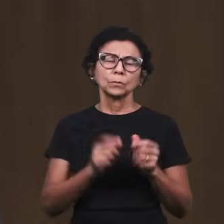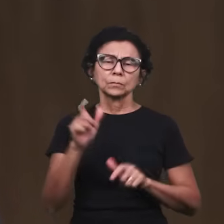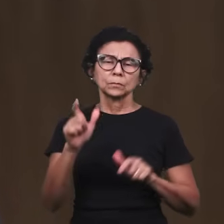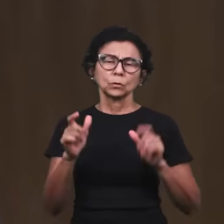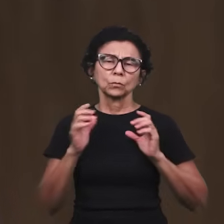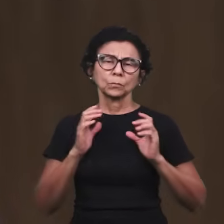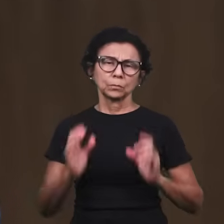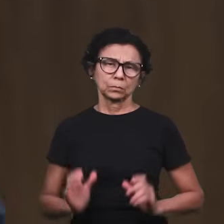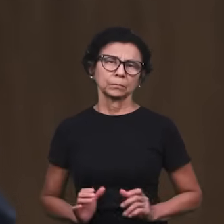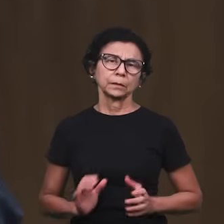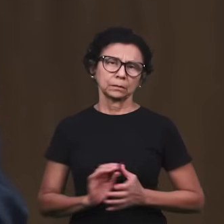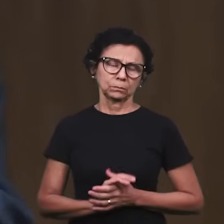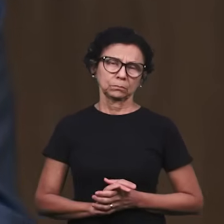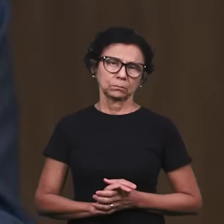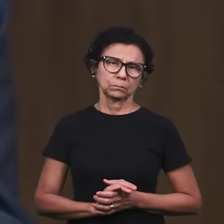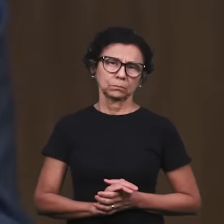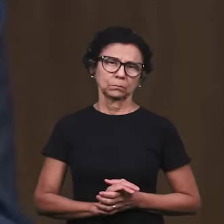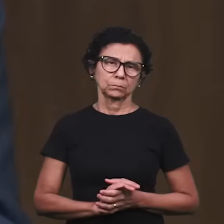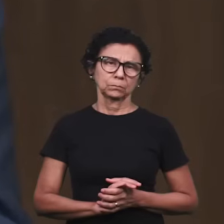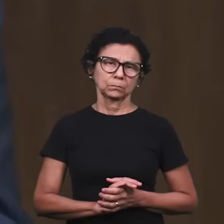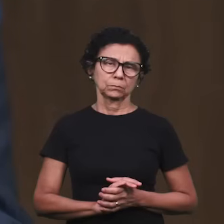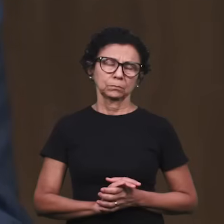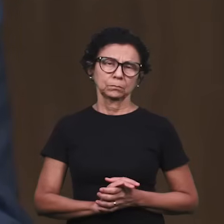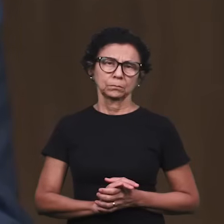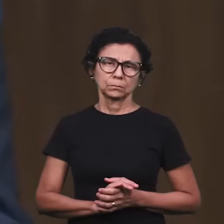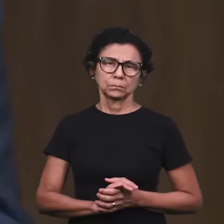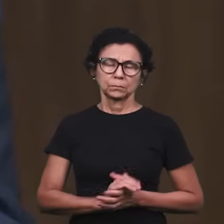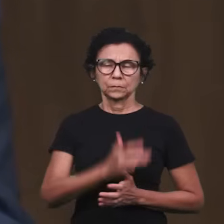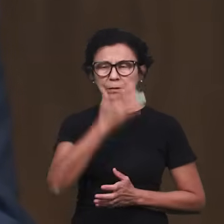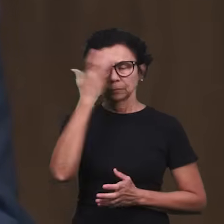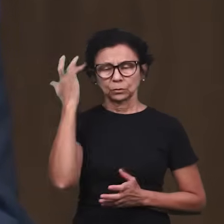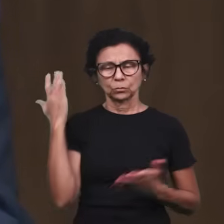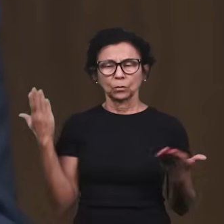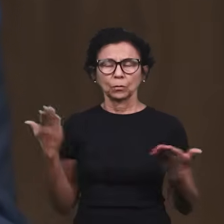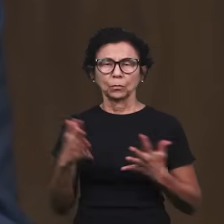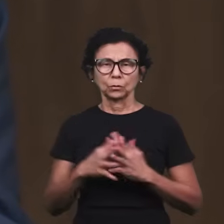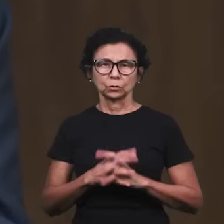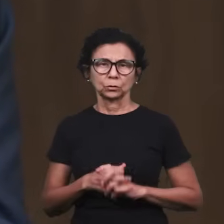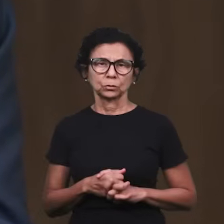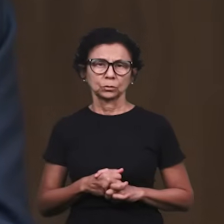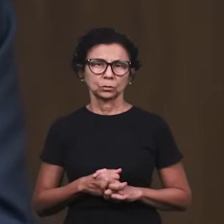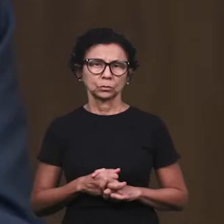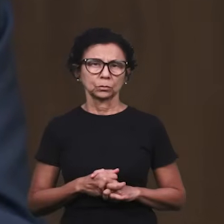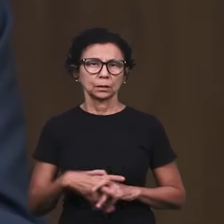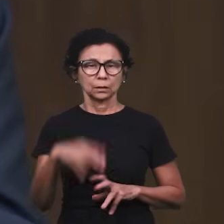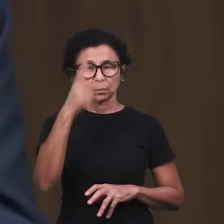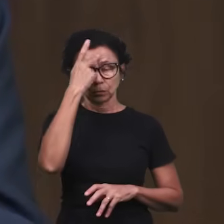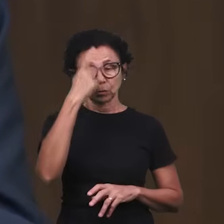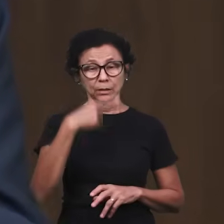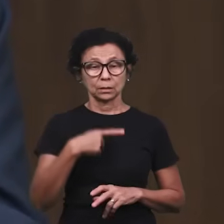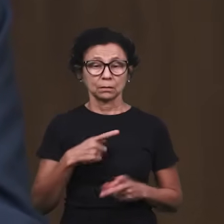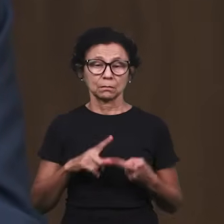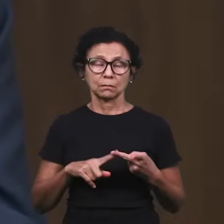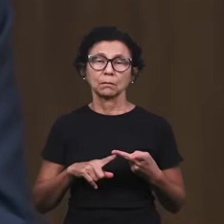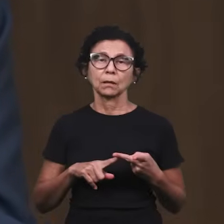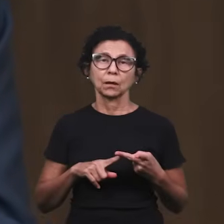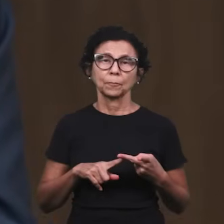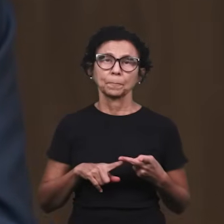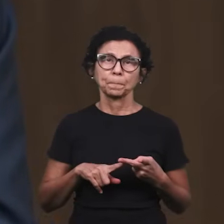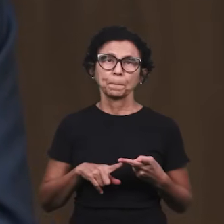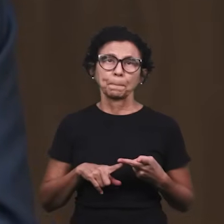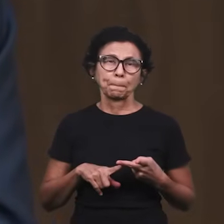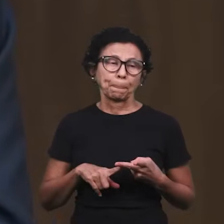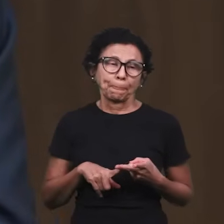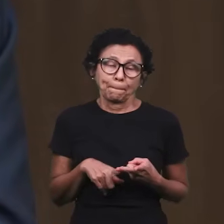dias? Então, olha só, meus irmãos, o homem dos últimos dias, ele é amante de si mesmo. Ele é